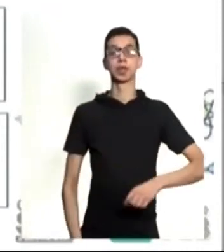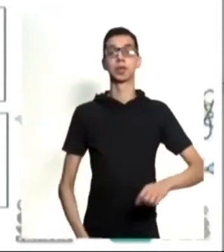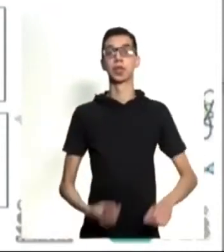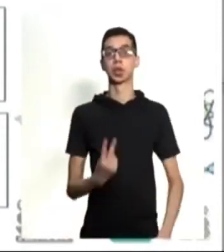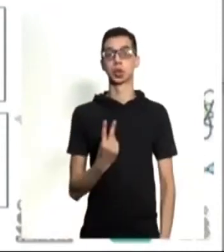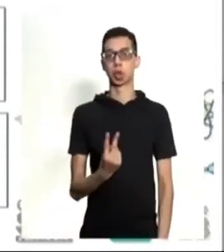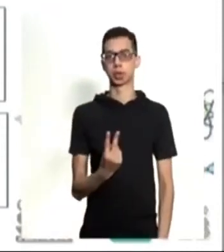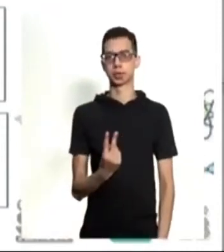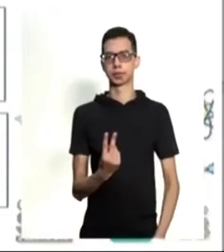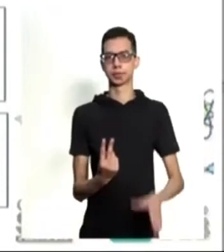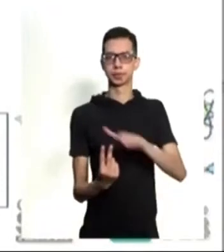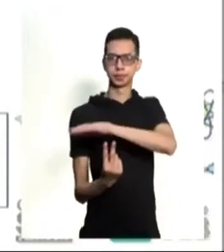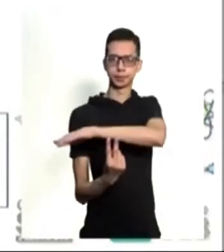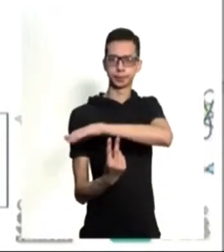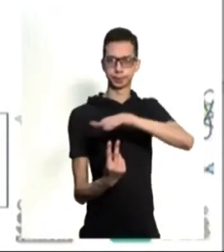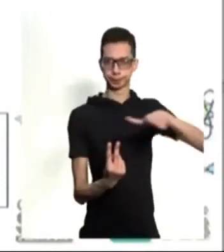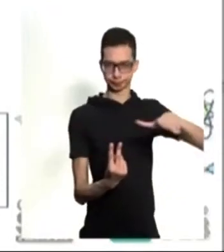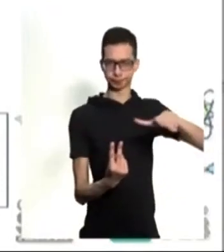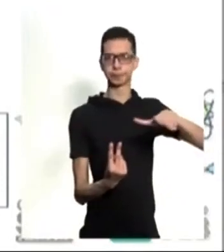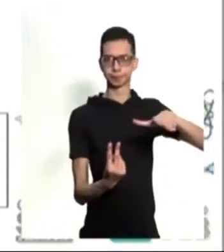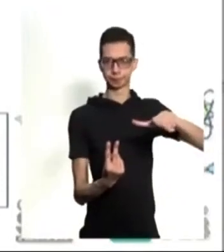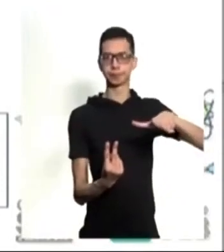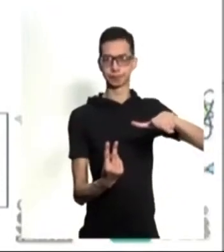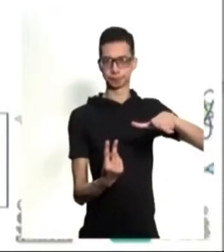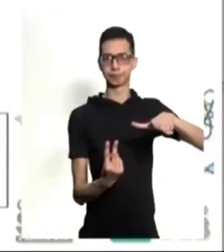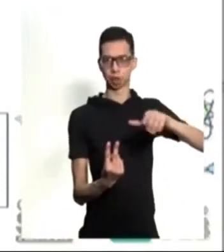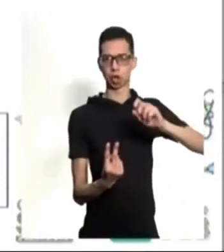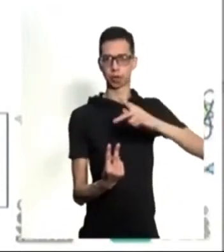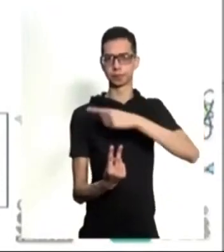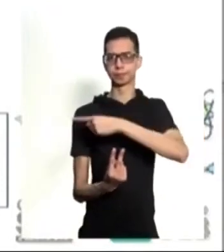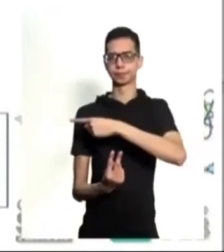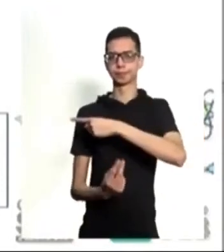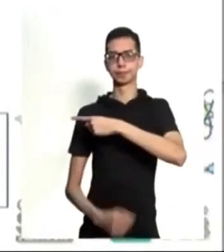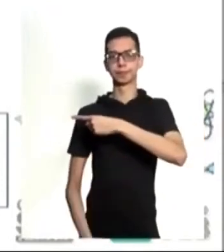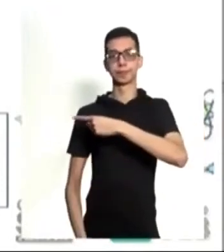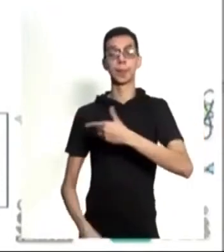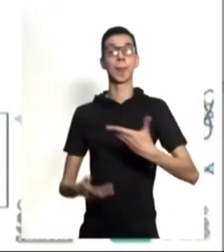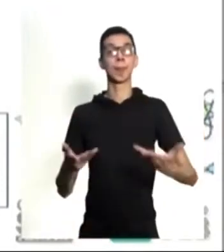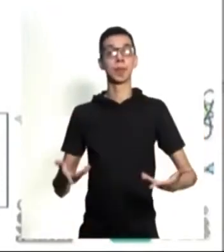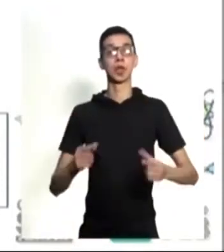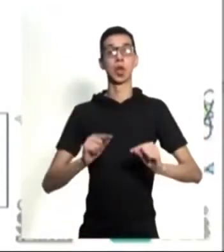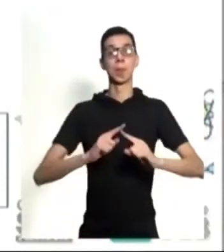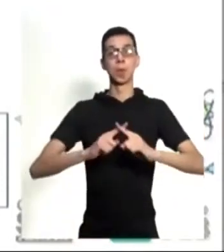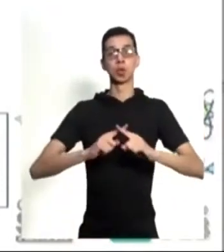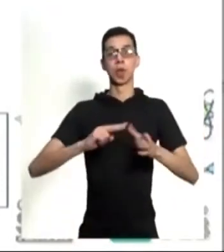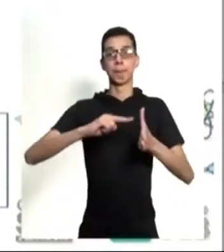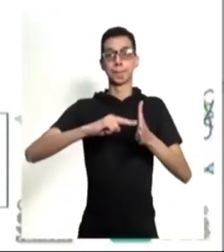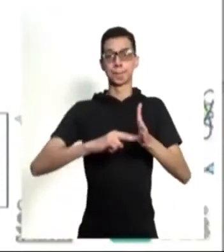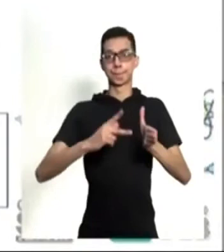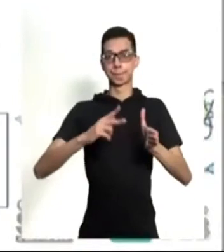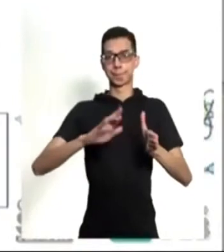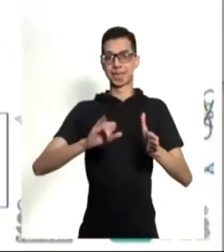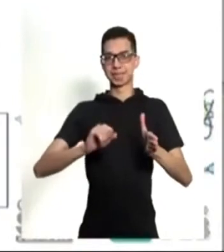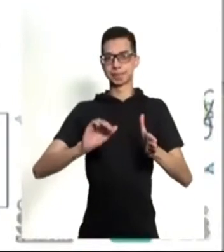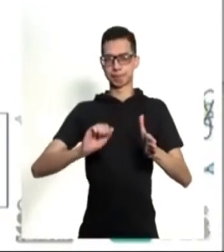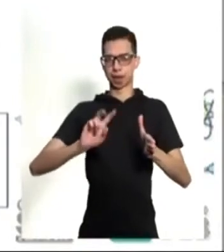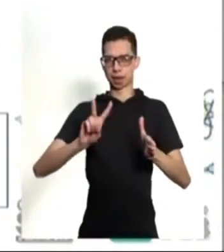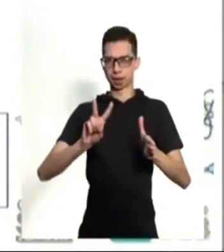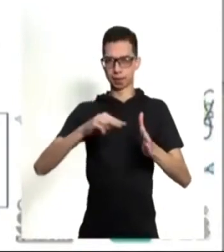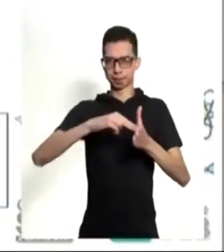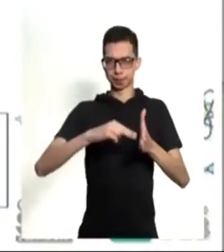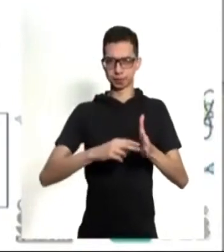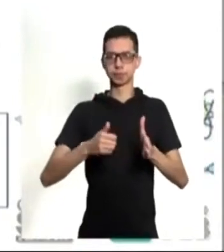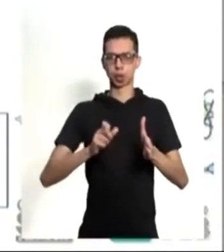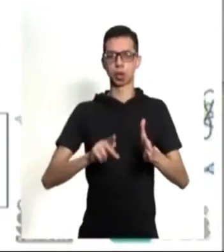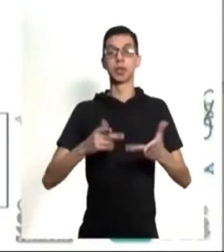área do trapézio. Multiplicado pela altura do prisma, né? Que é desse representado aí. Então vamos lá, calculando o volume, área